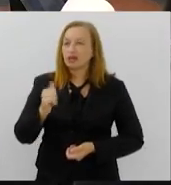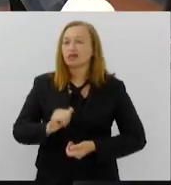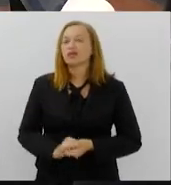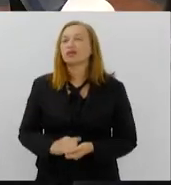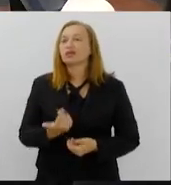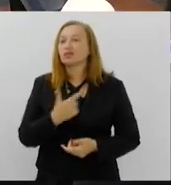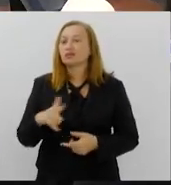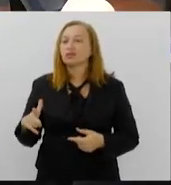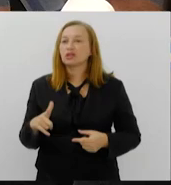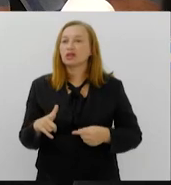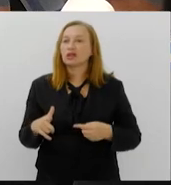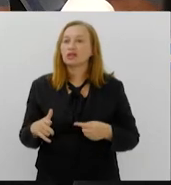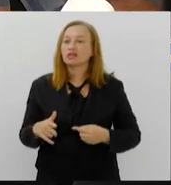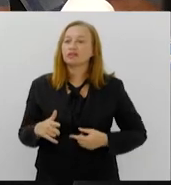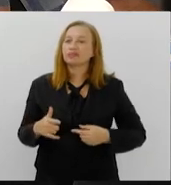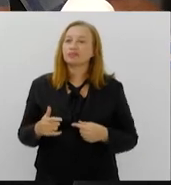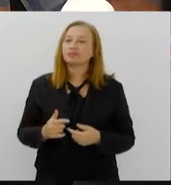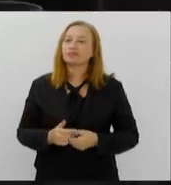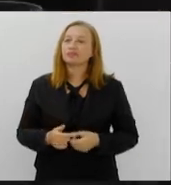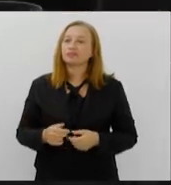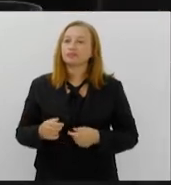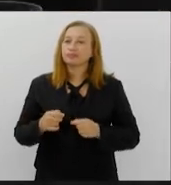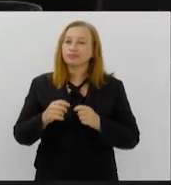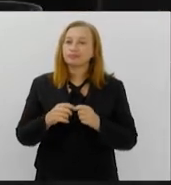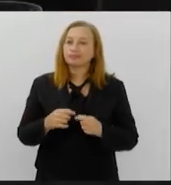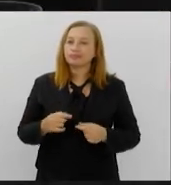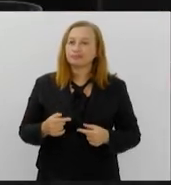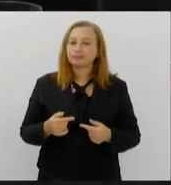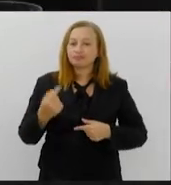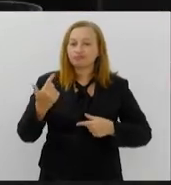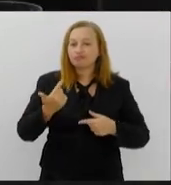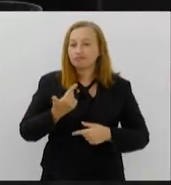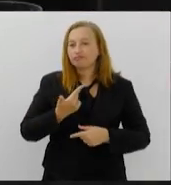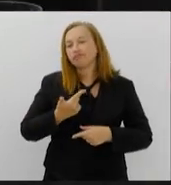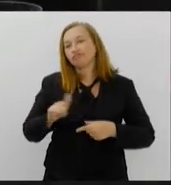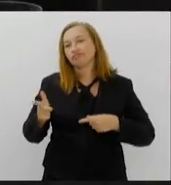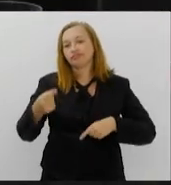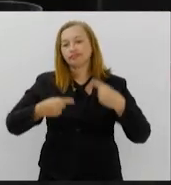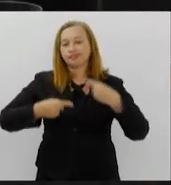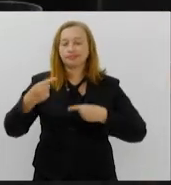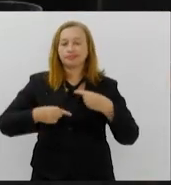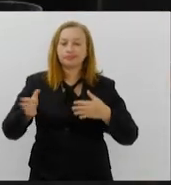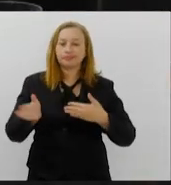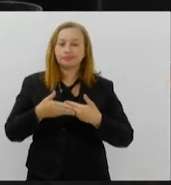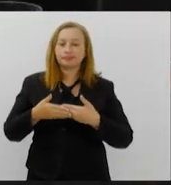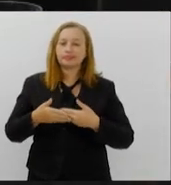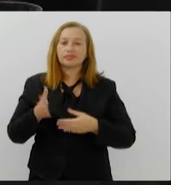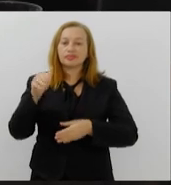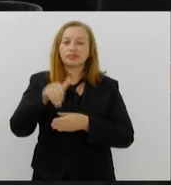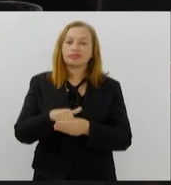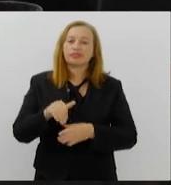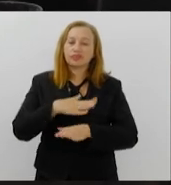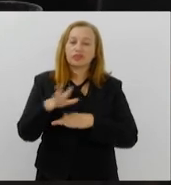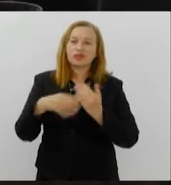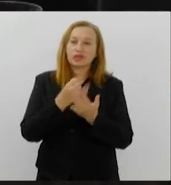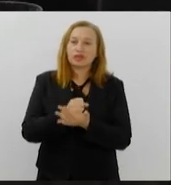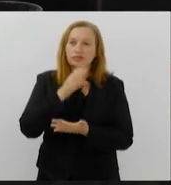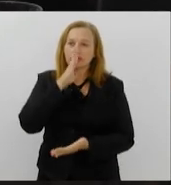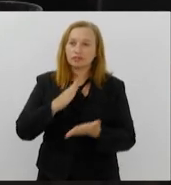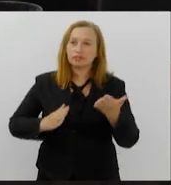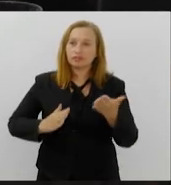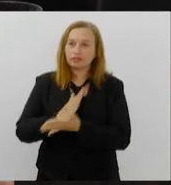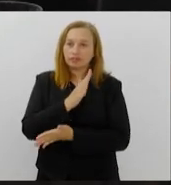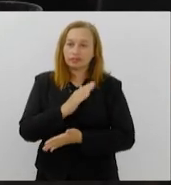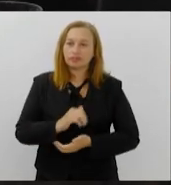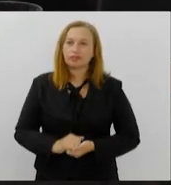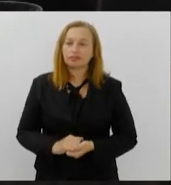Não havendo mais orador, quem queira discutir, encerrada a discussão. Em votação, os senhores que aprovam permaneçam como